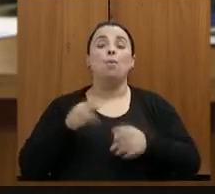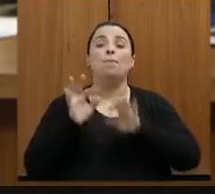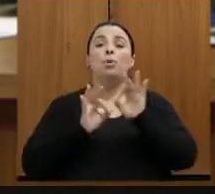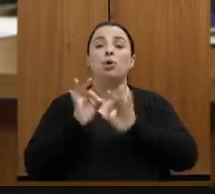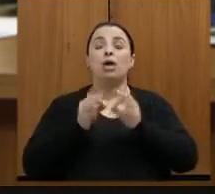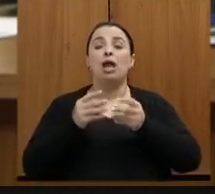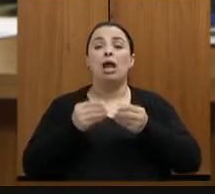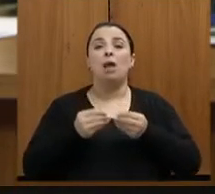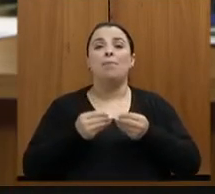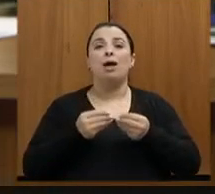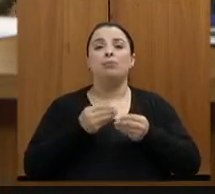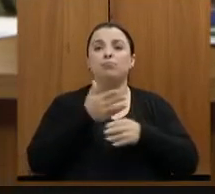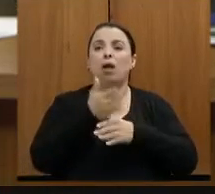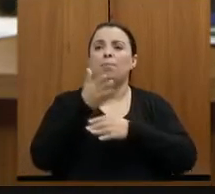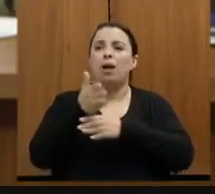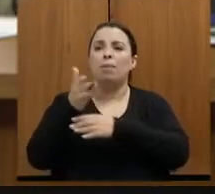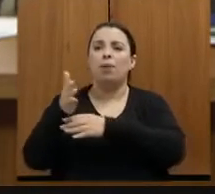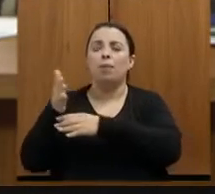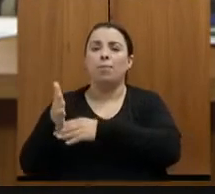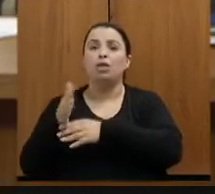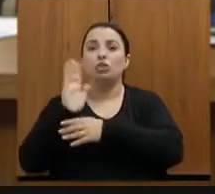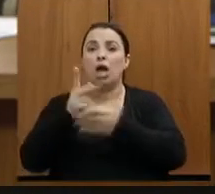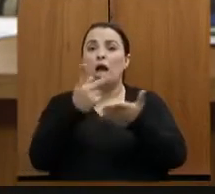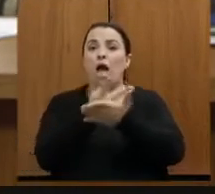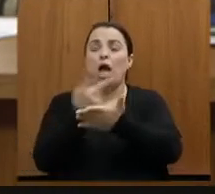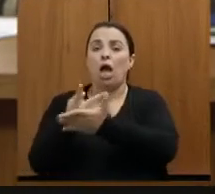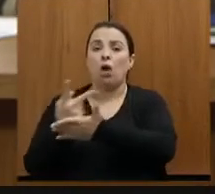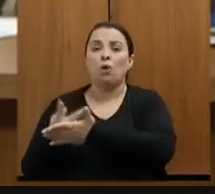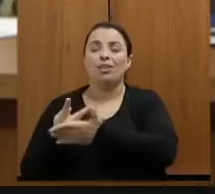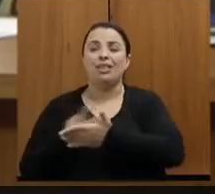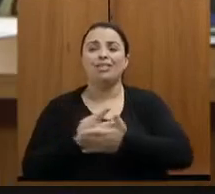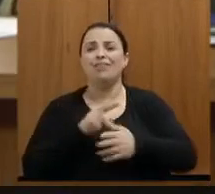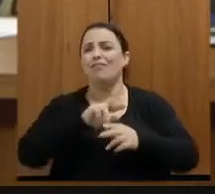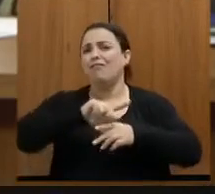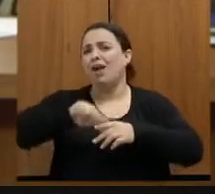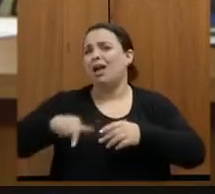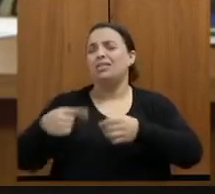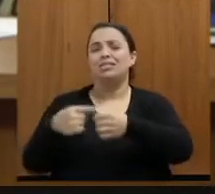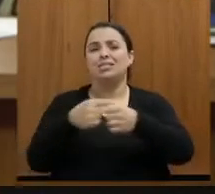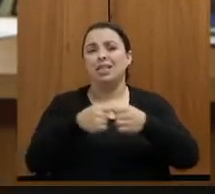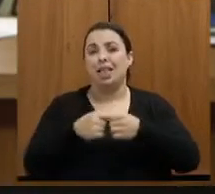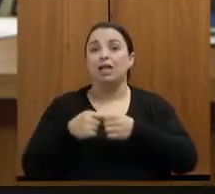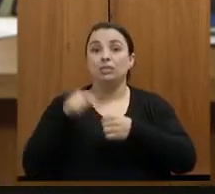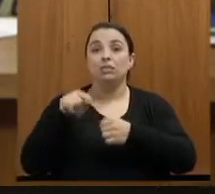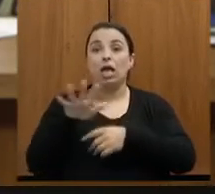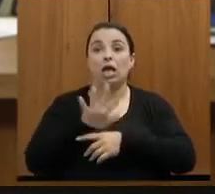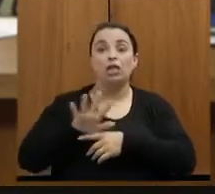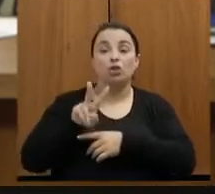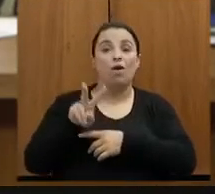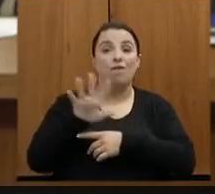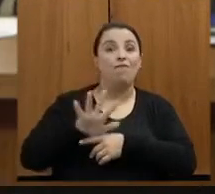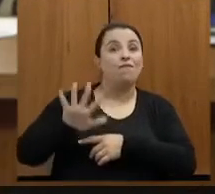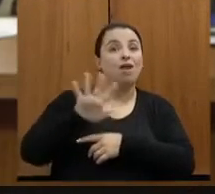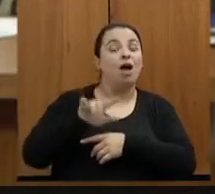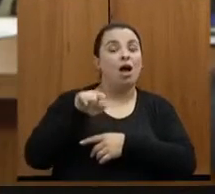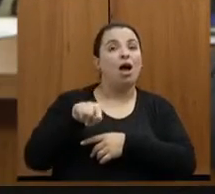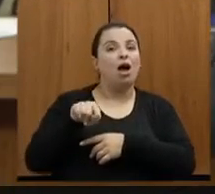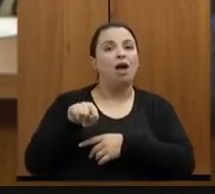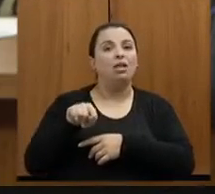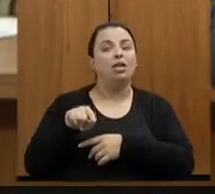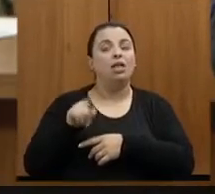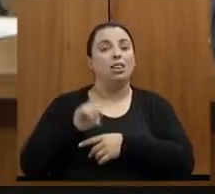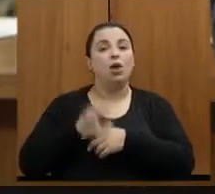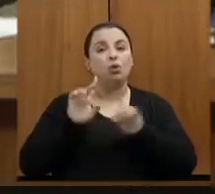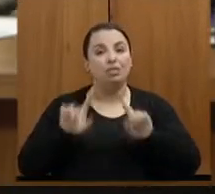que a agência atende na região metropolitana do Vale do Aço. Então, é uma satisfação muito grande conseguir contornar todo o desafio